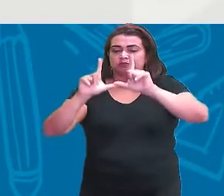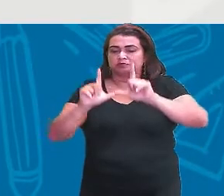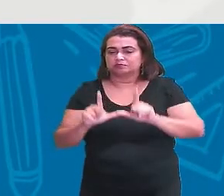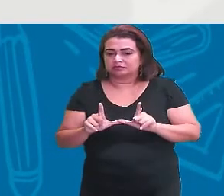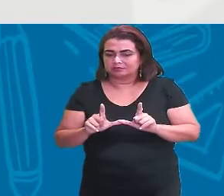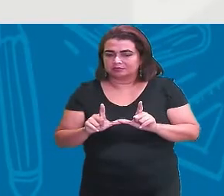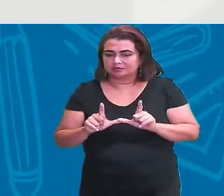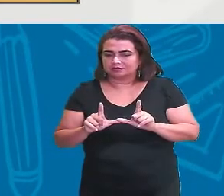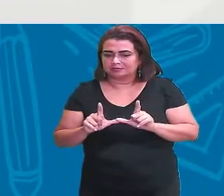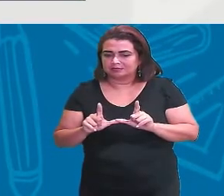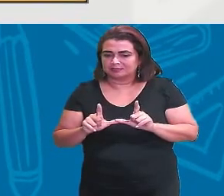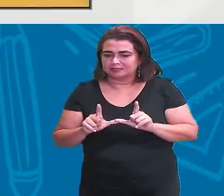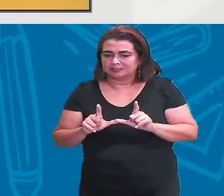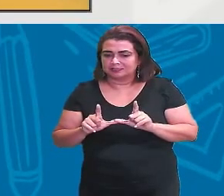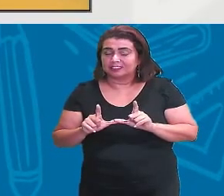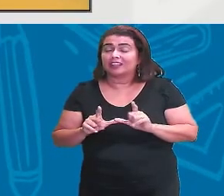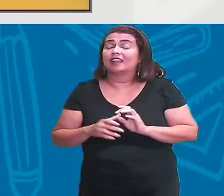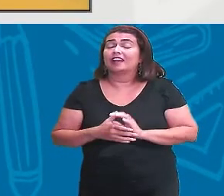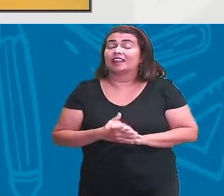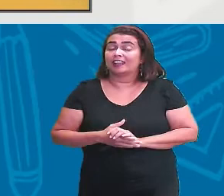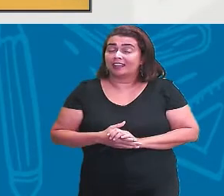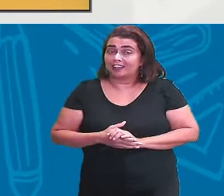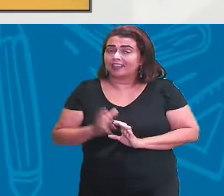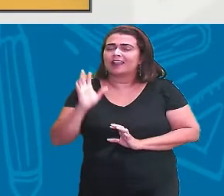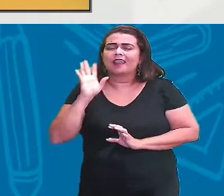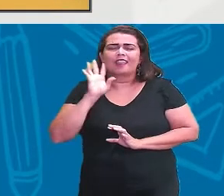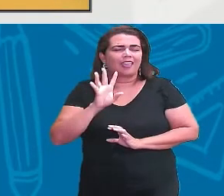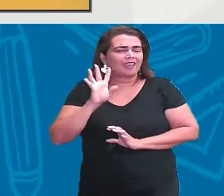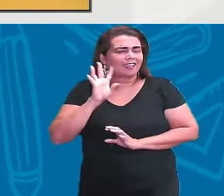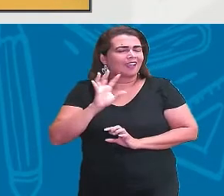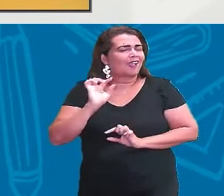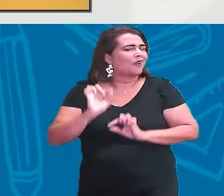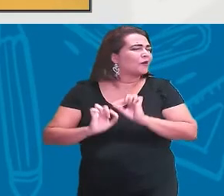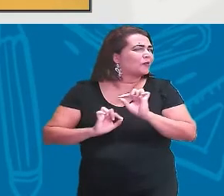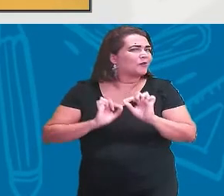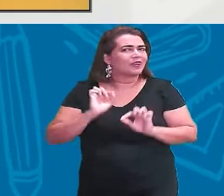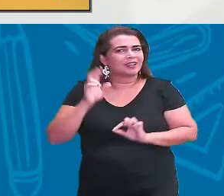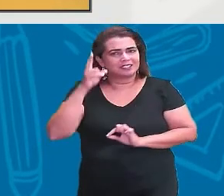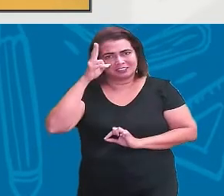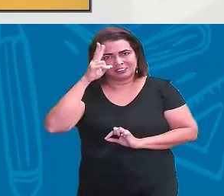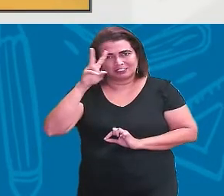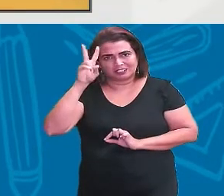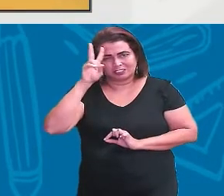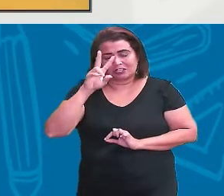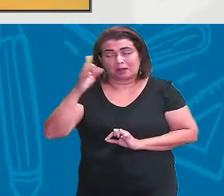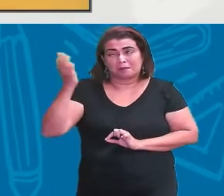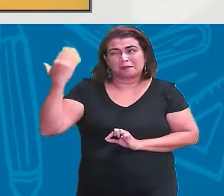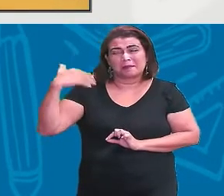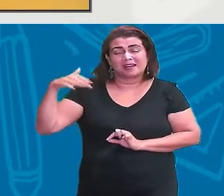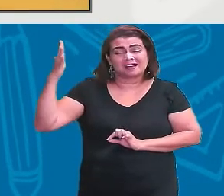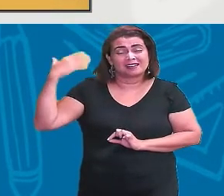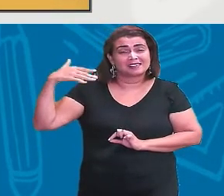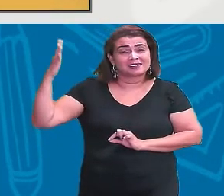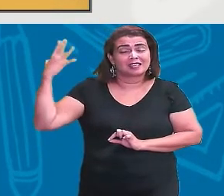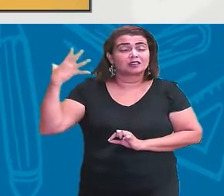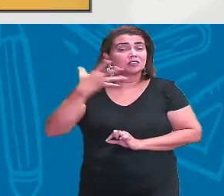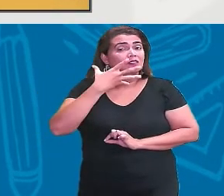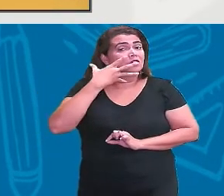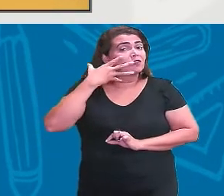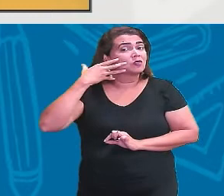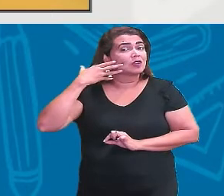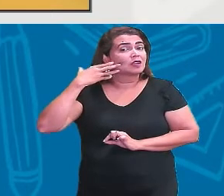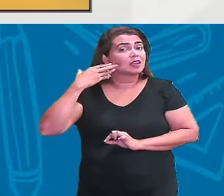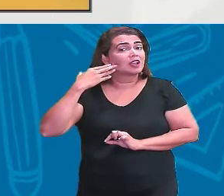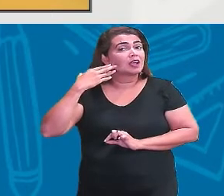Vamos ver qual é. Eita, que legal! Vai ser a história Era uma vez um gato